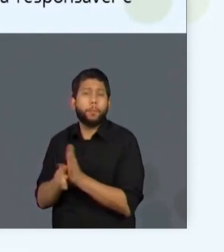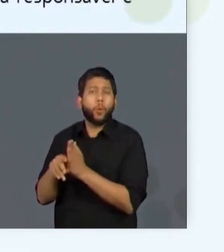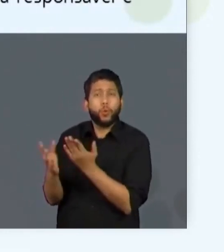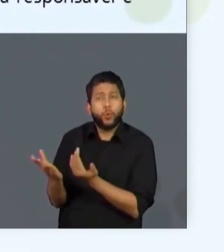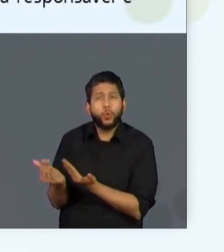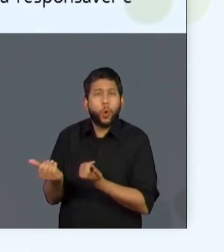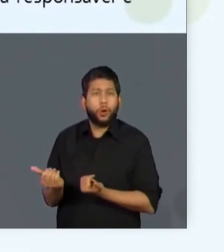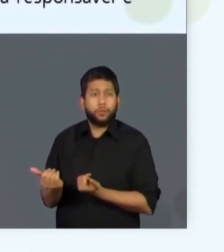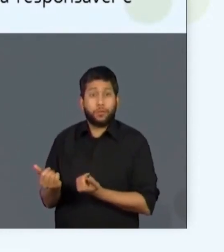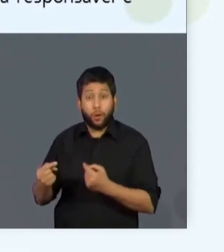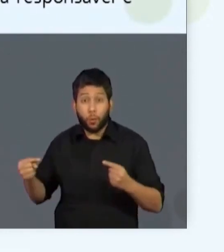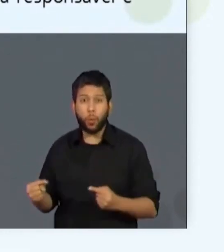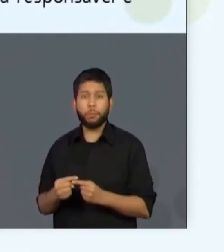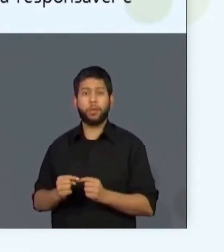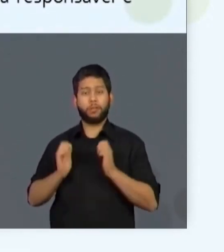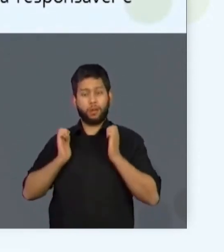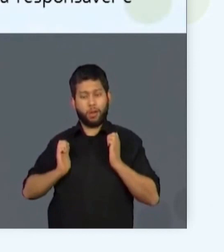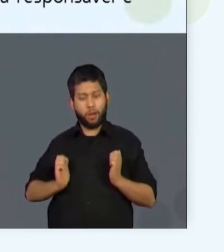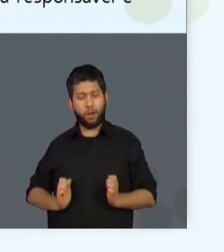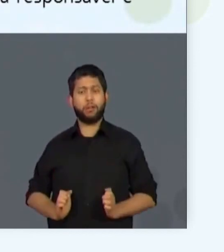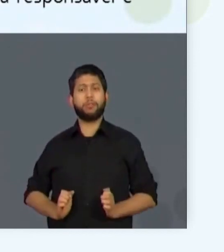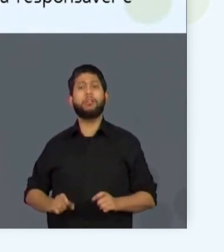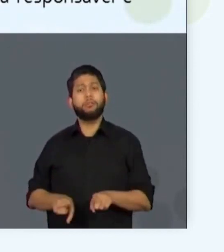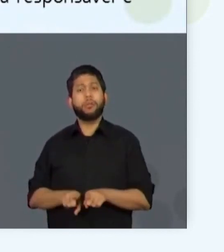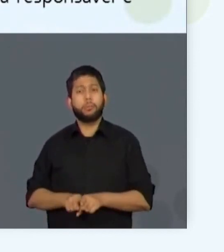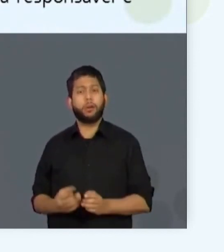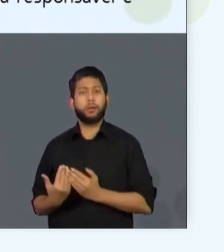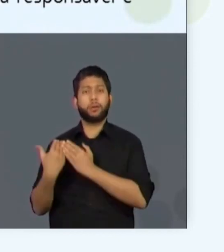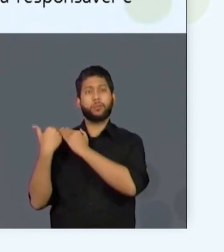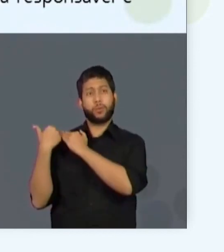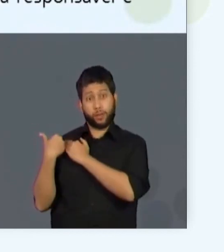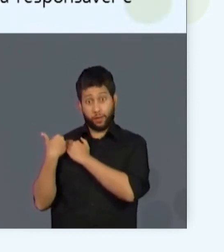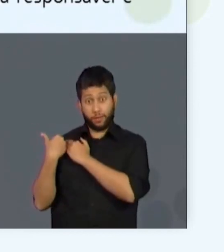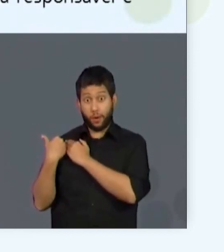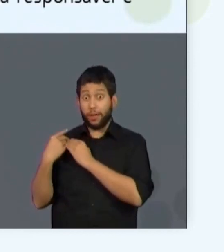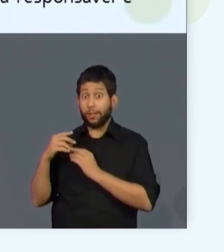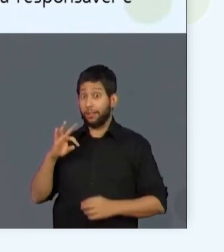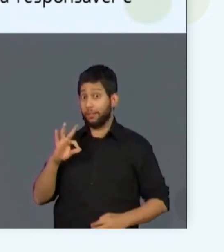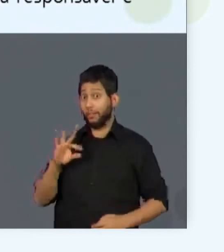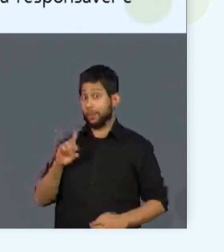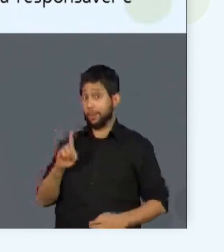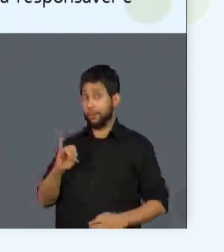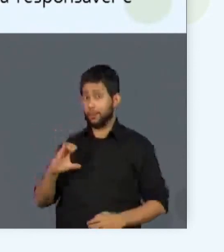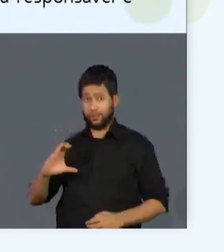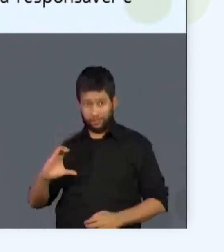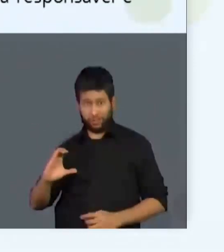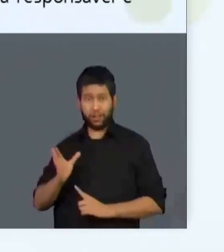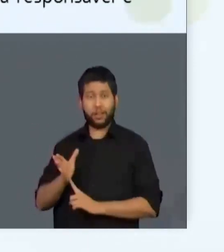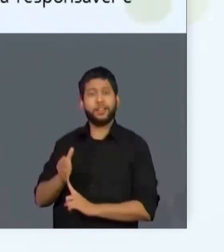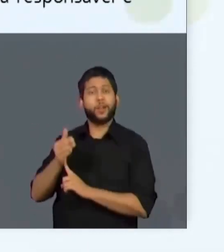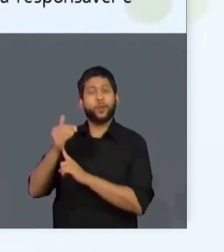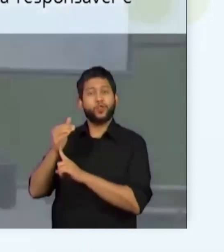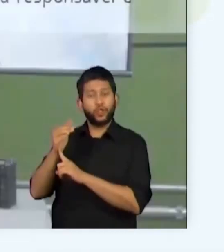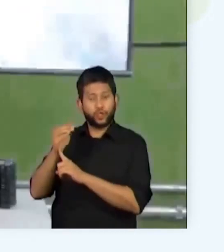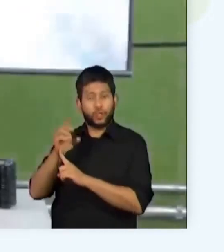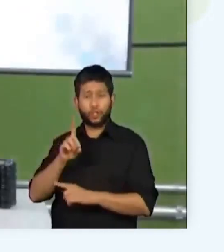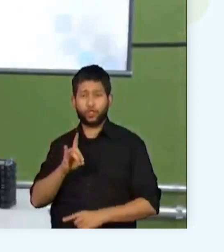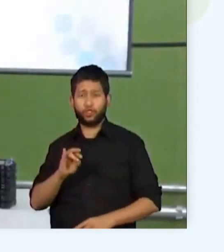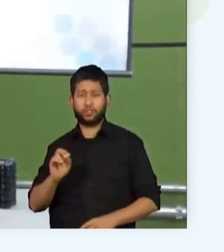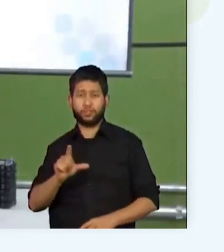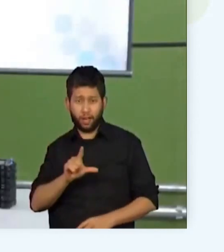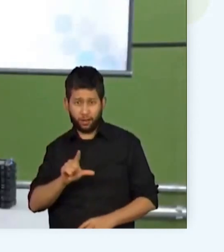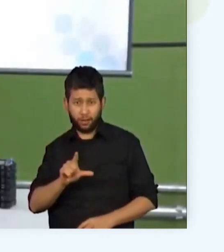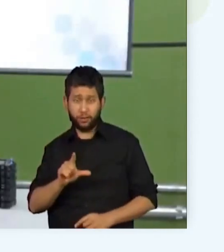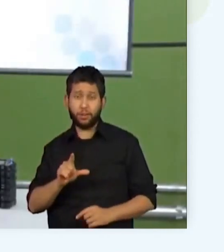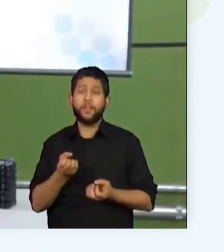forma responsável e ética às TDIC, Tecnologias Digitais de Informação e Comunicação. Na aula